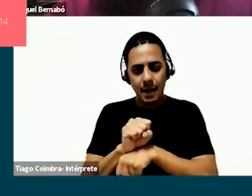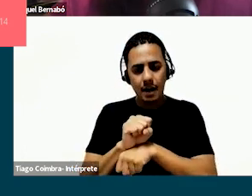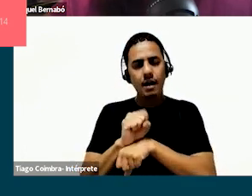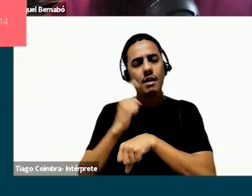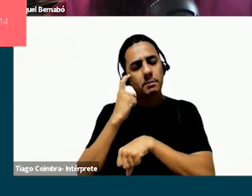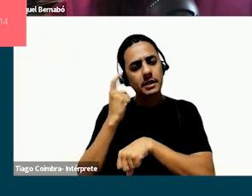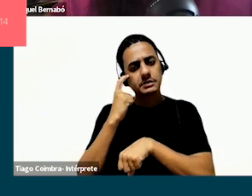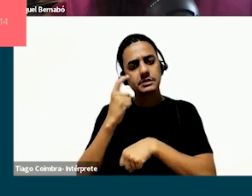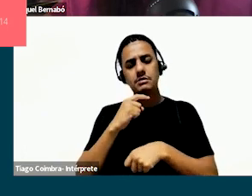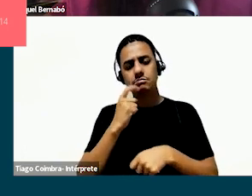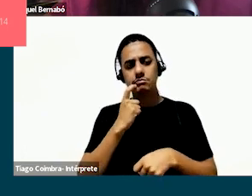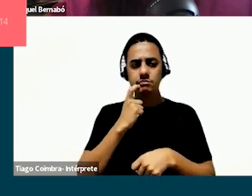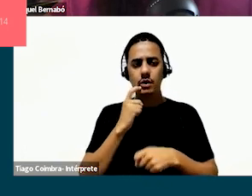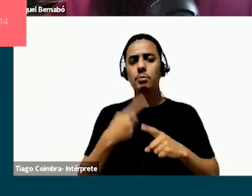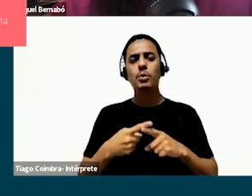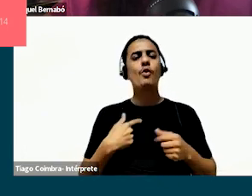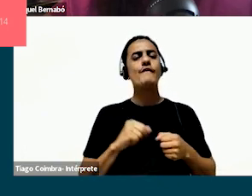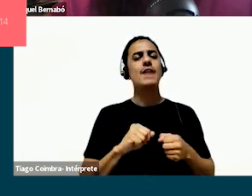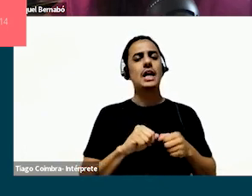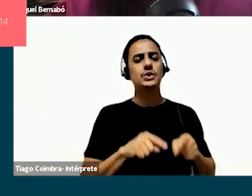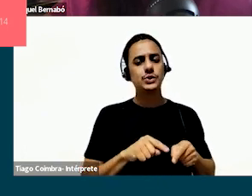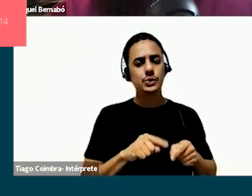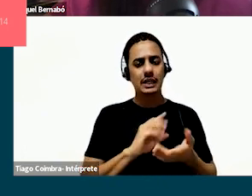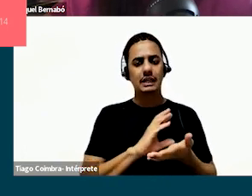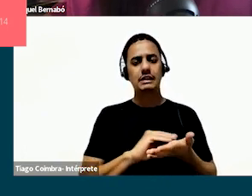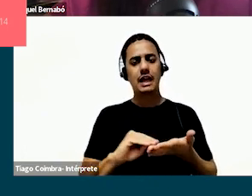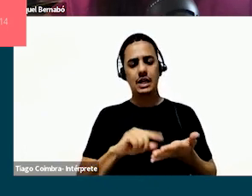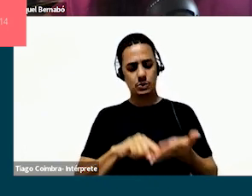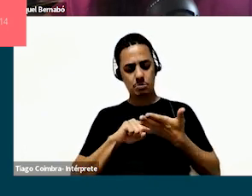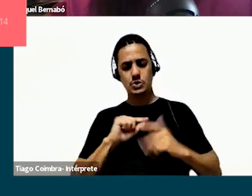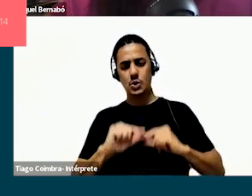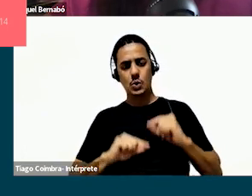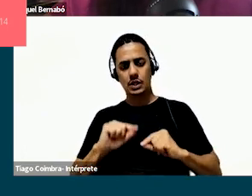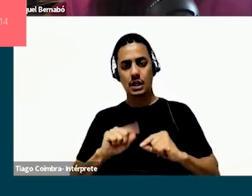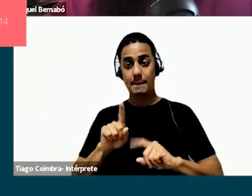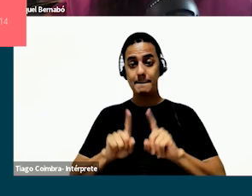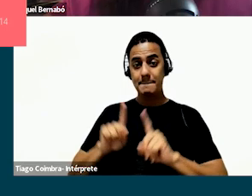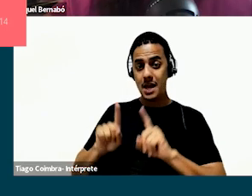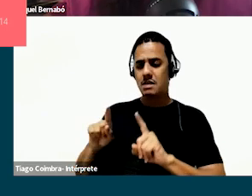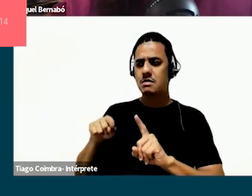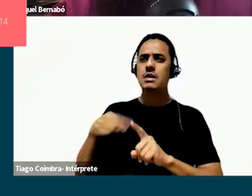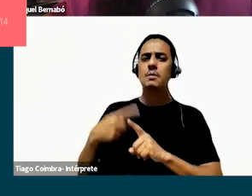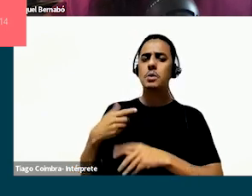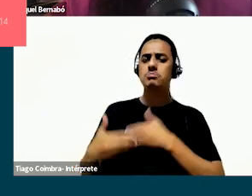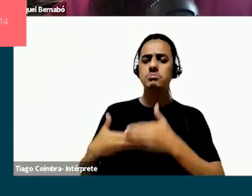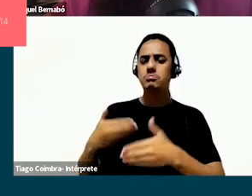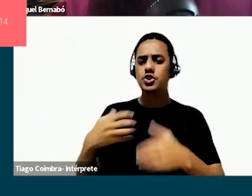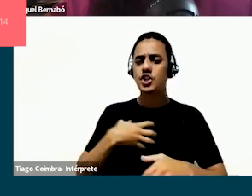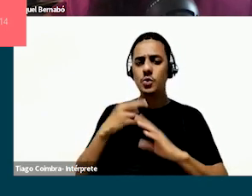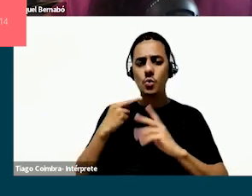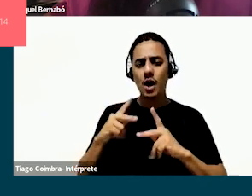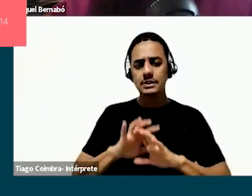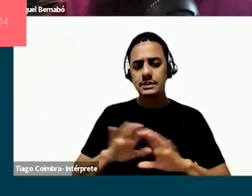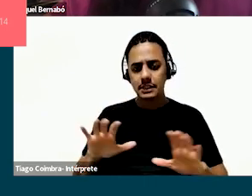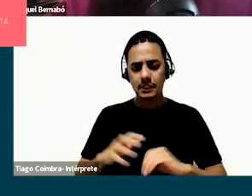vai conseguir abrir espaço para novos questionamentos. Por que eu faço as coisas do jeito que eu faço? O que aqueles dados querem dizer? Por que aquelas